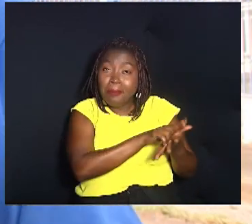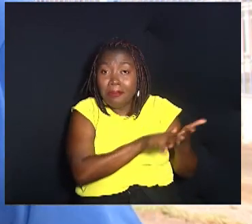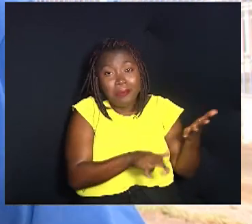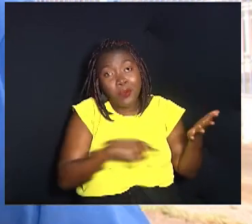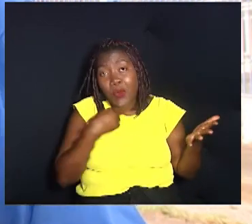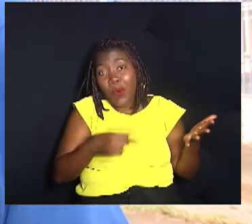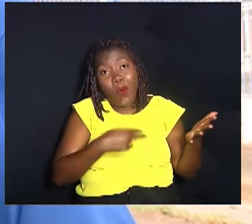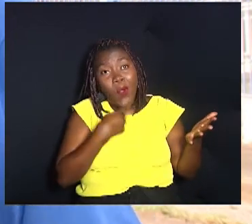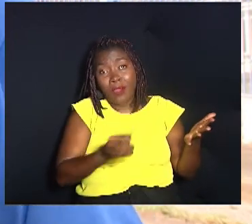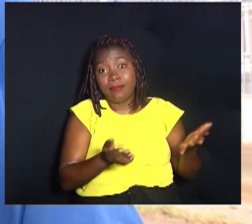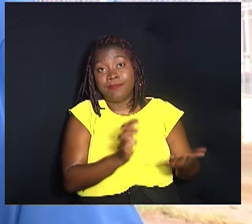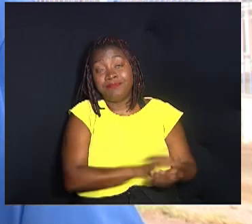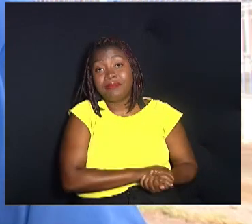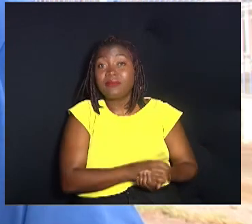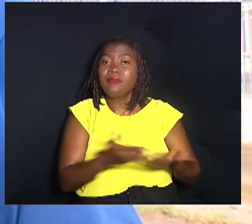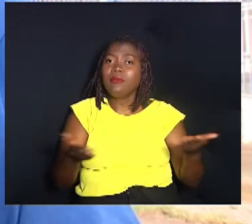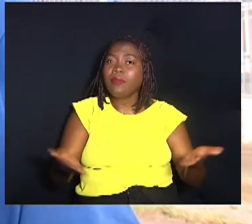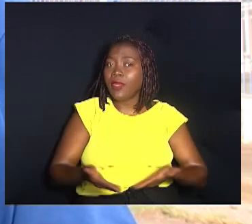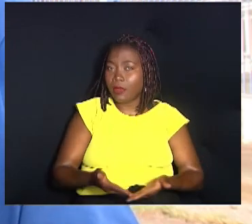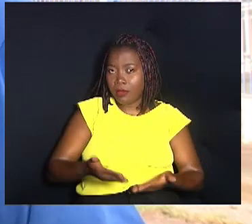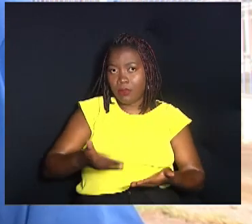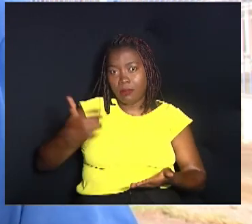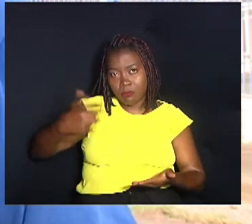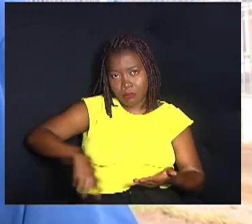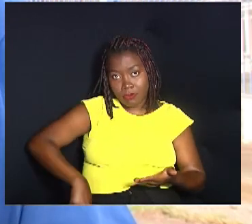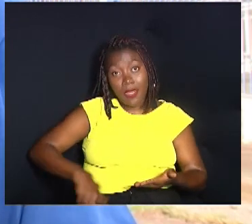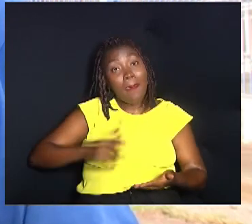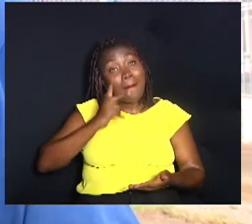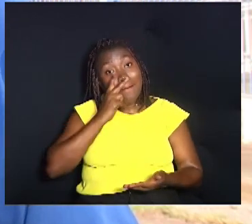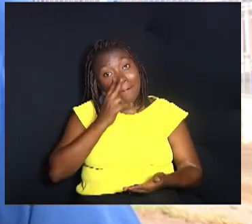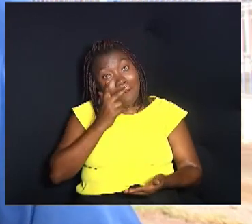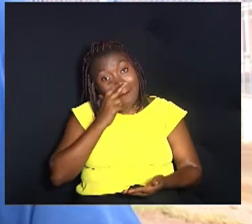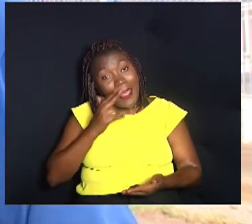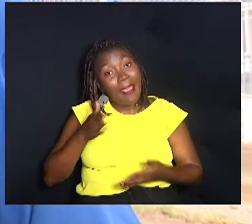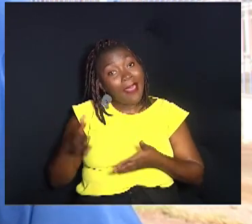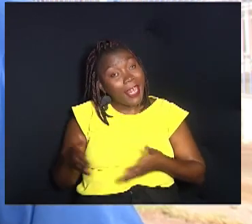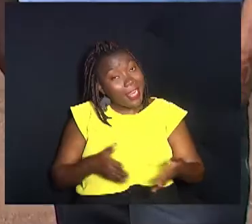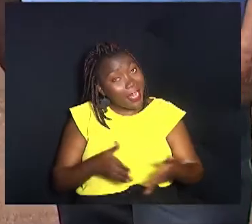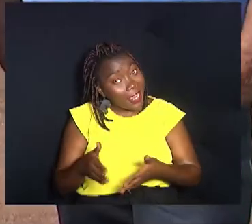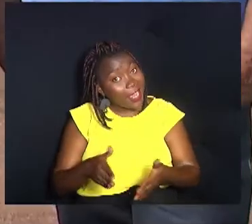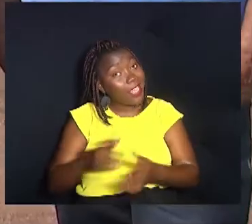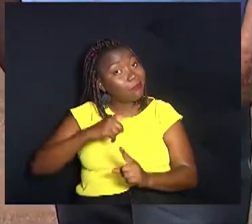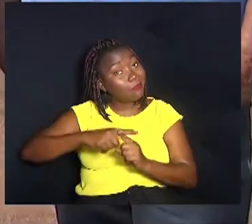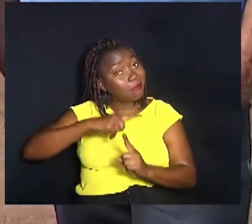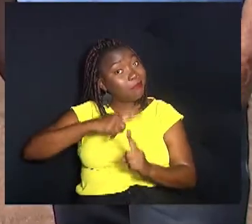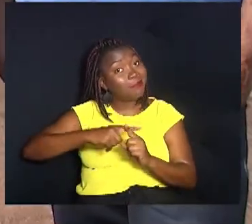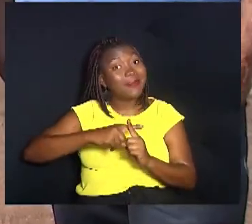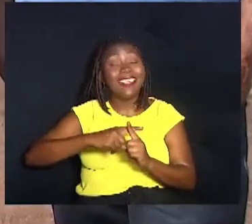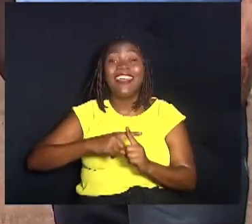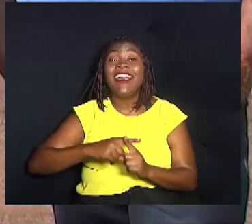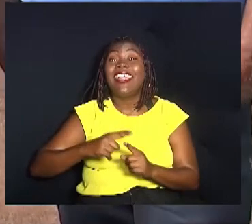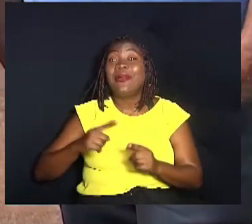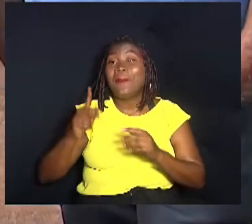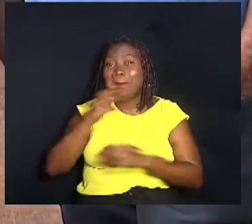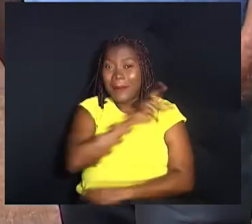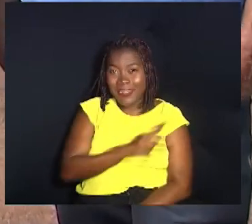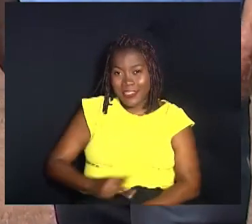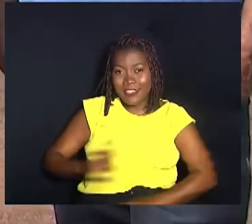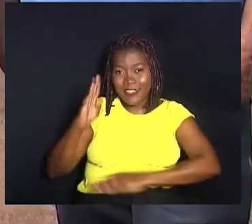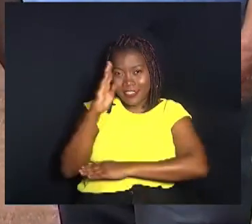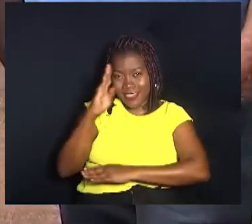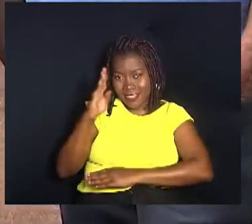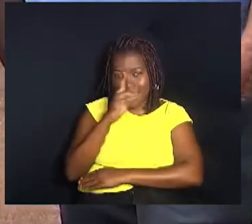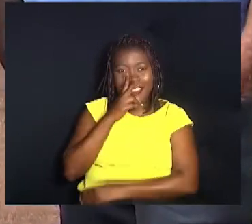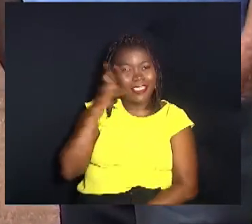conseguimos. E agora, dessa vez, parece que nós estamos num caminho promissor. O presidente da Câmara de Campinas, vereador